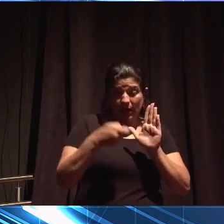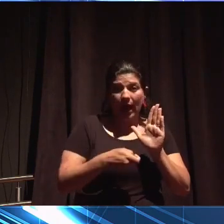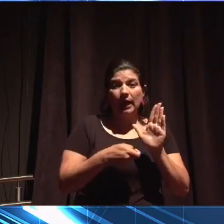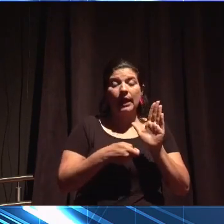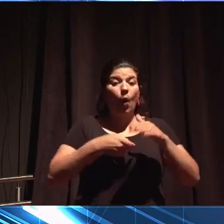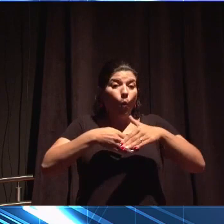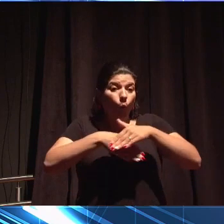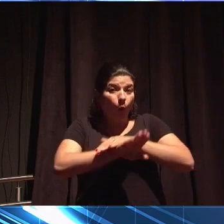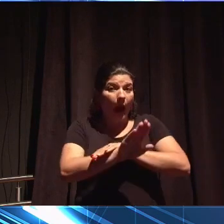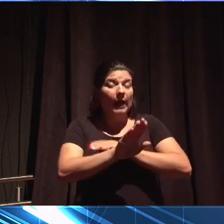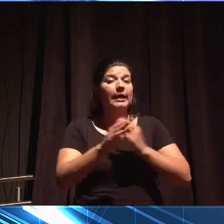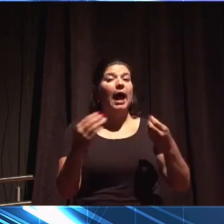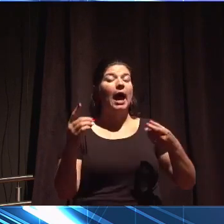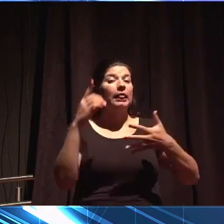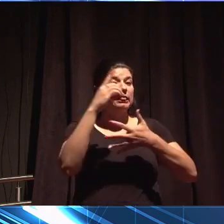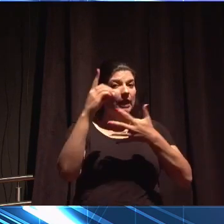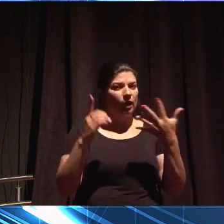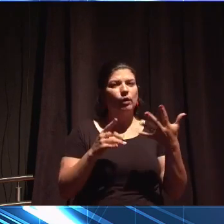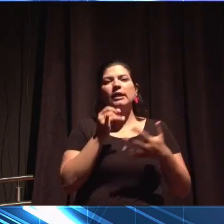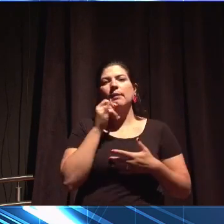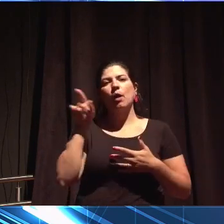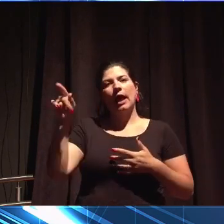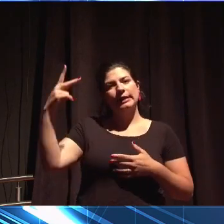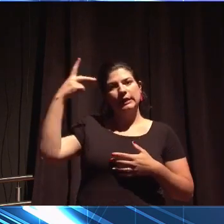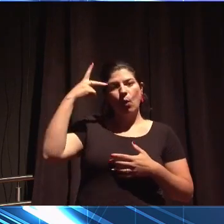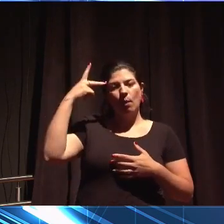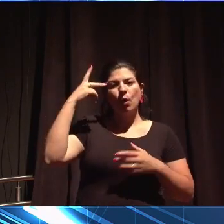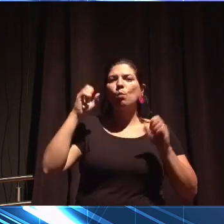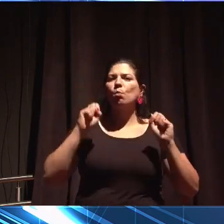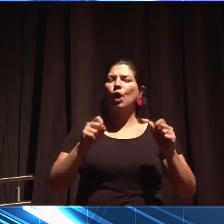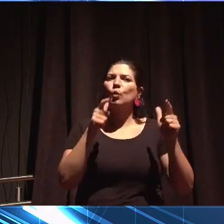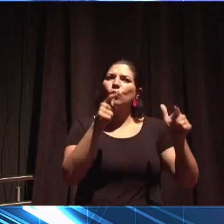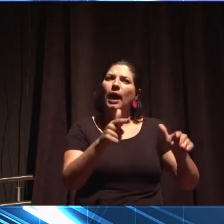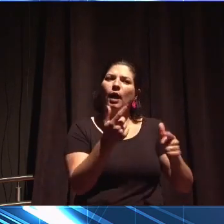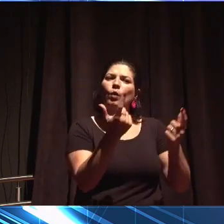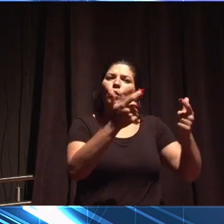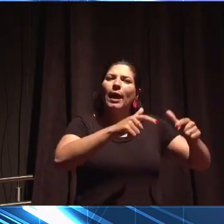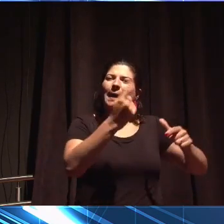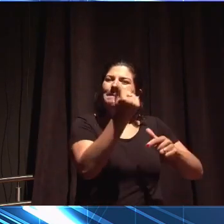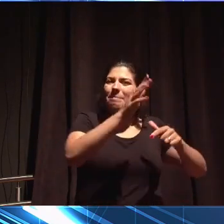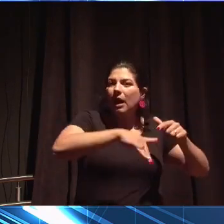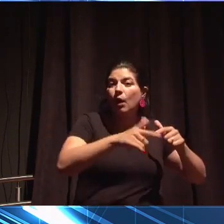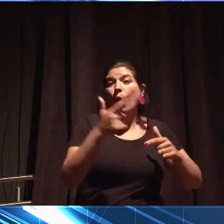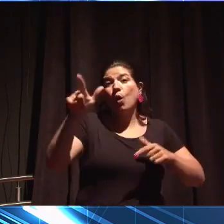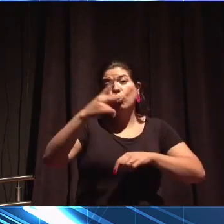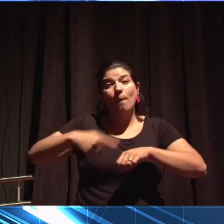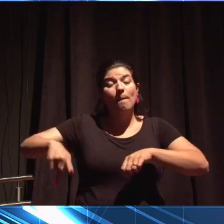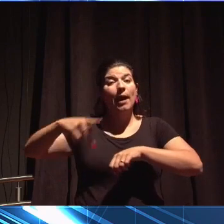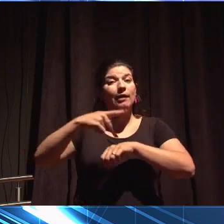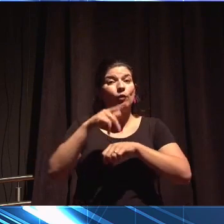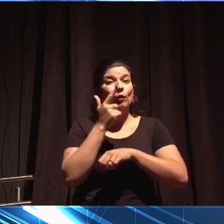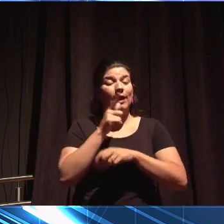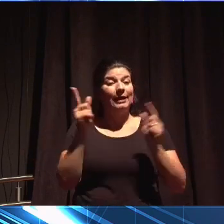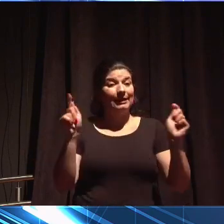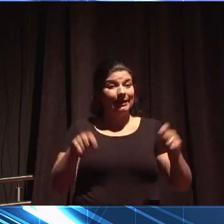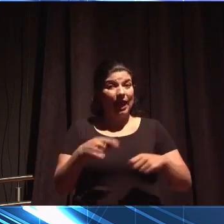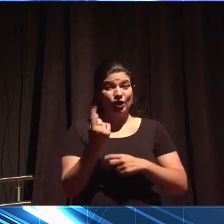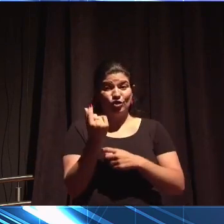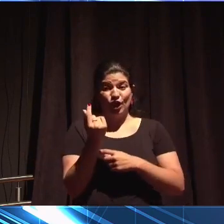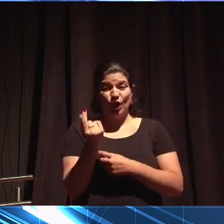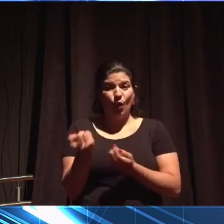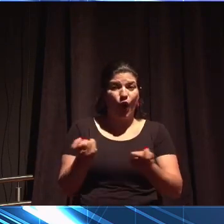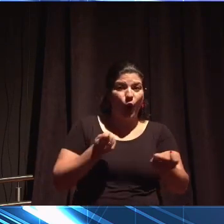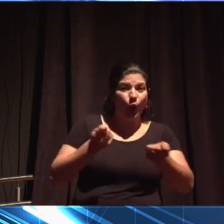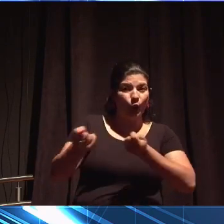aqui no Brasil, que você tem que usar a região de São Paulo, por exemplo, você pode usar uma região um pouco mais barata em outro país, que aí você economizaria uma grana. E